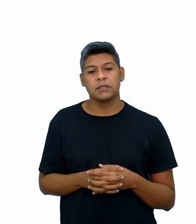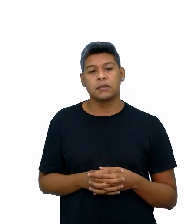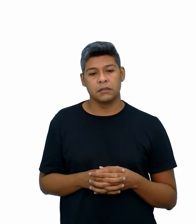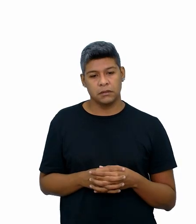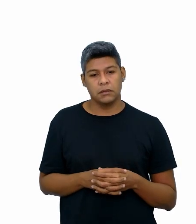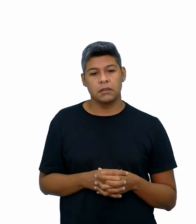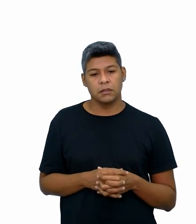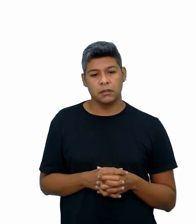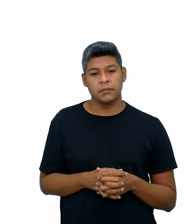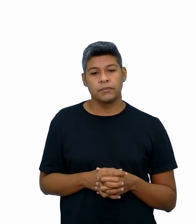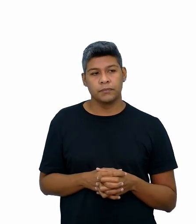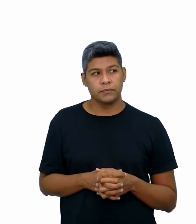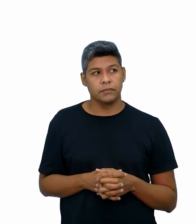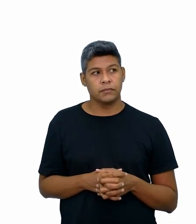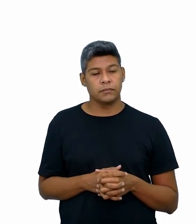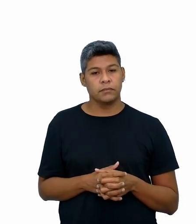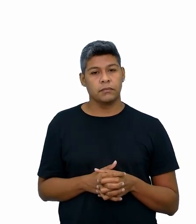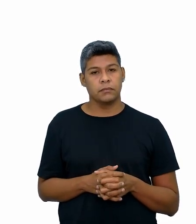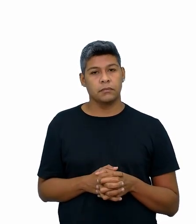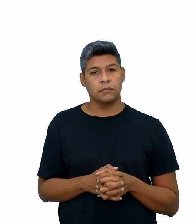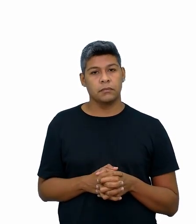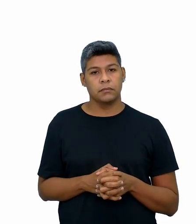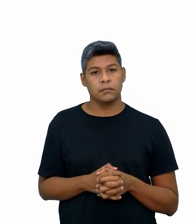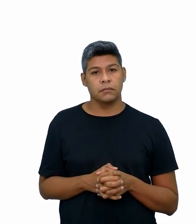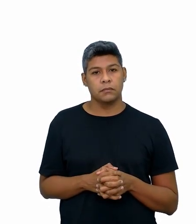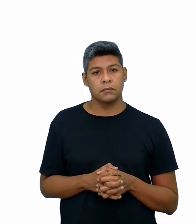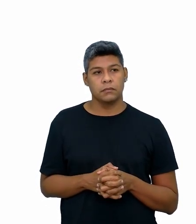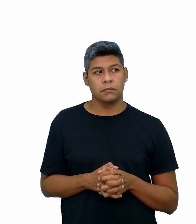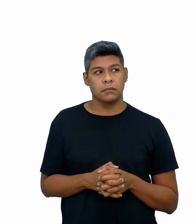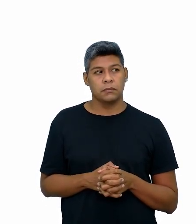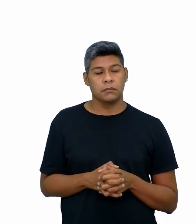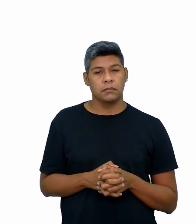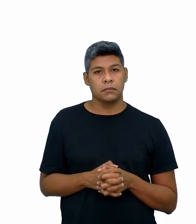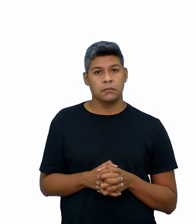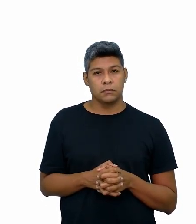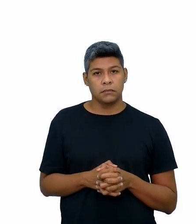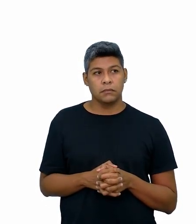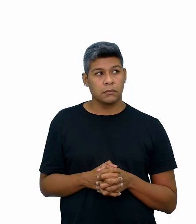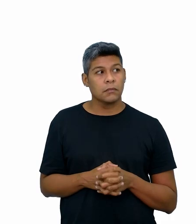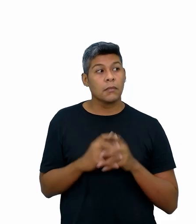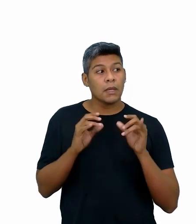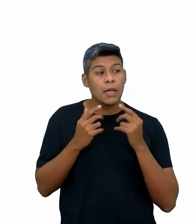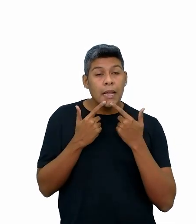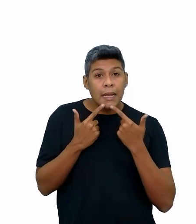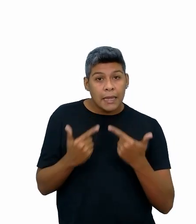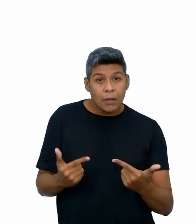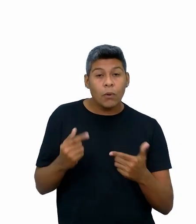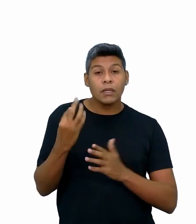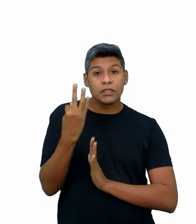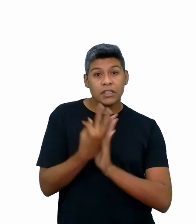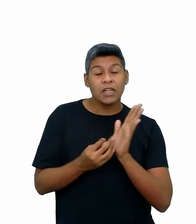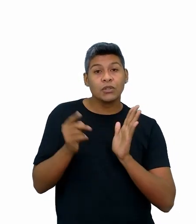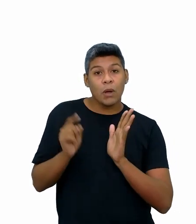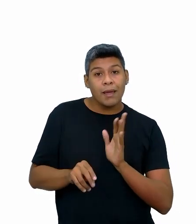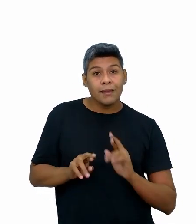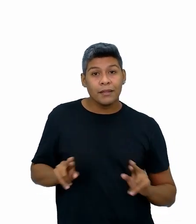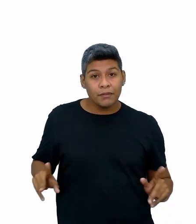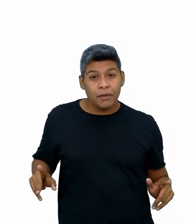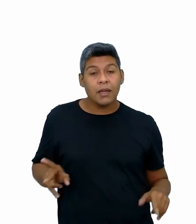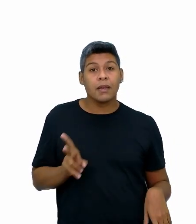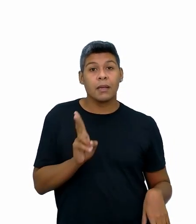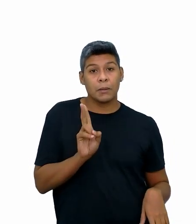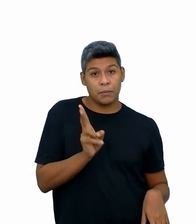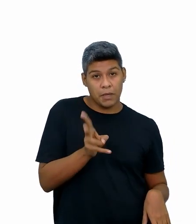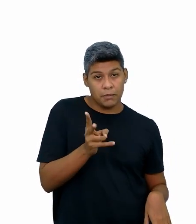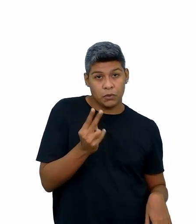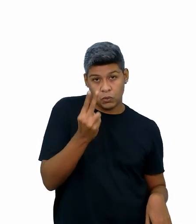A linguagem que o texto da notícia 1 emprega é diferente da linguagem da notícia